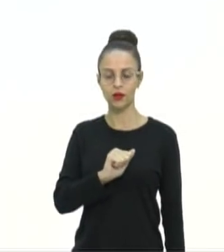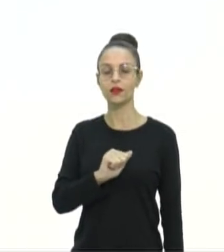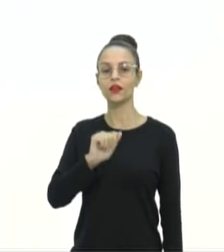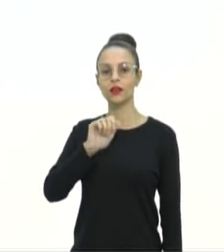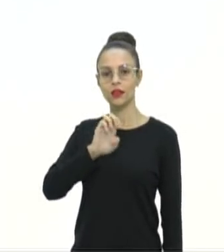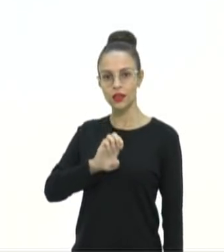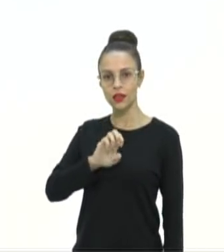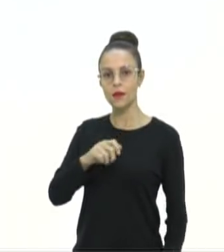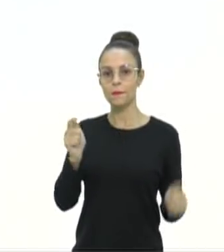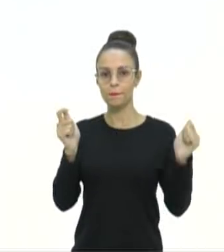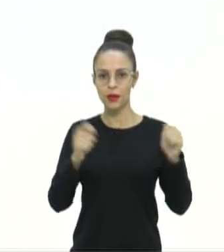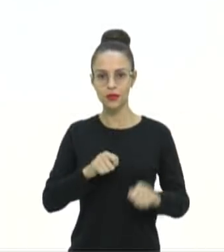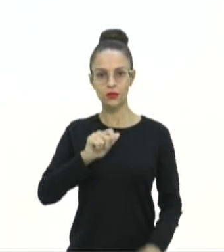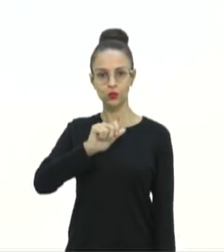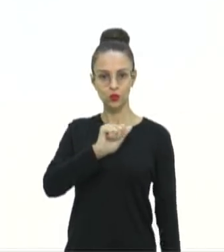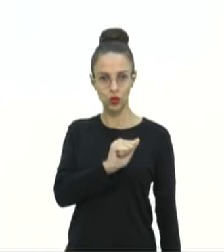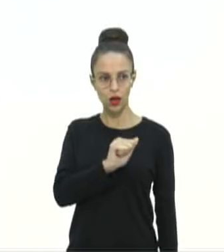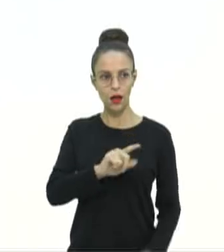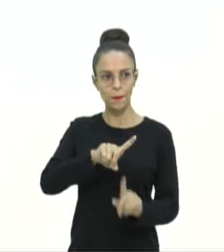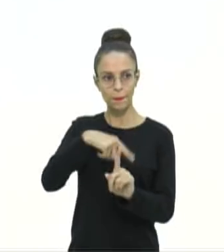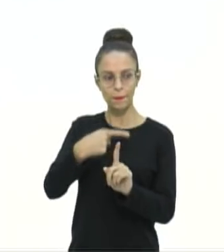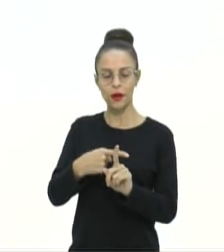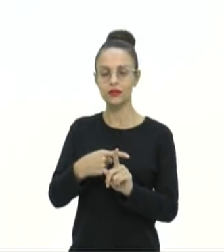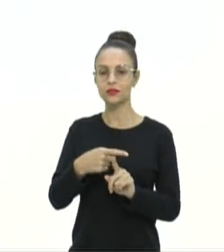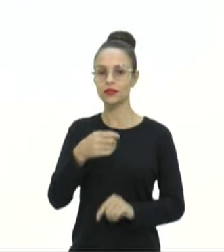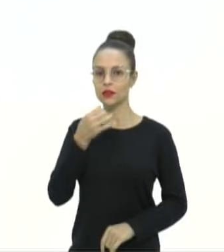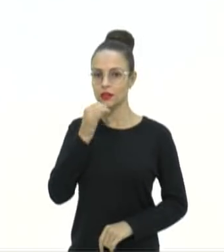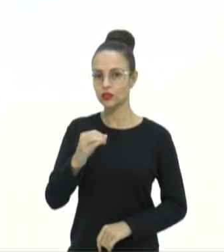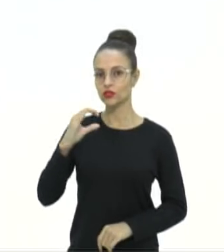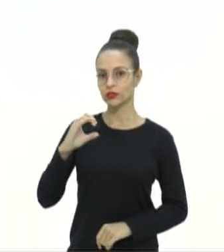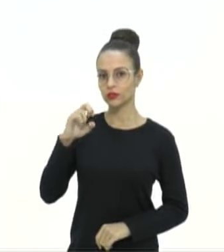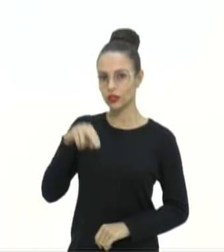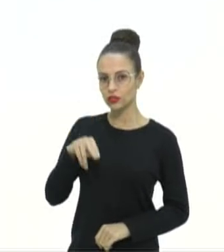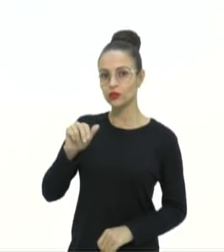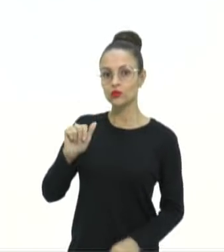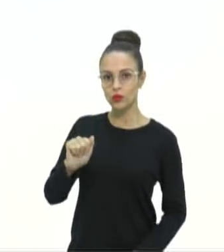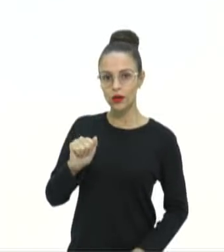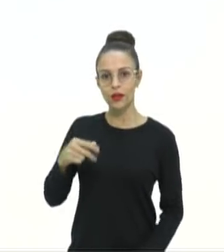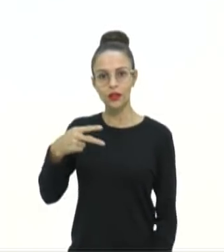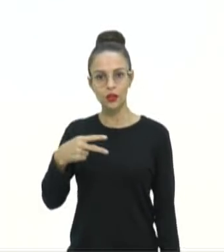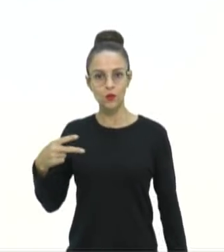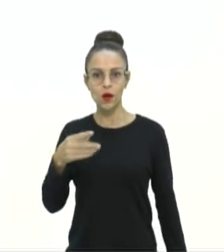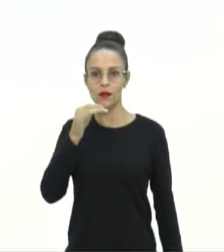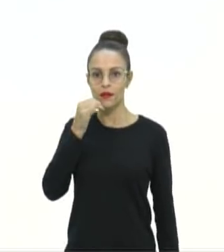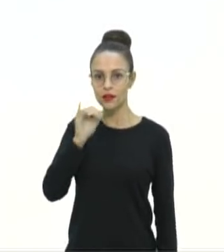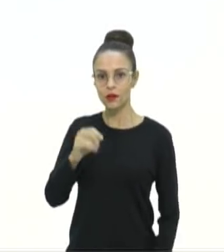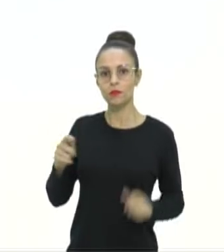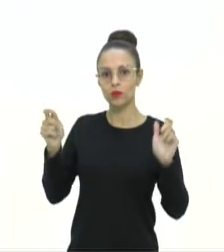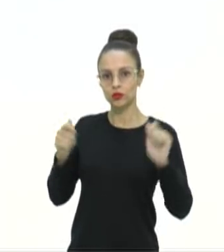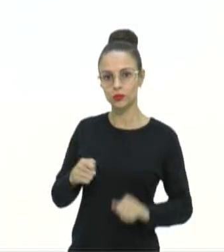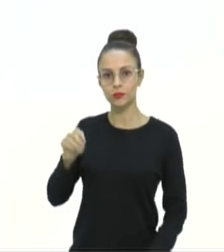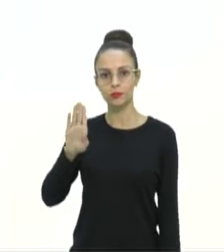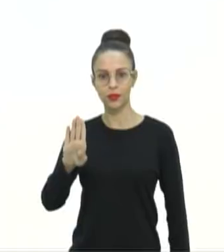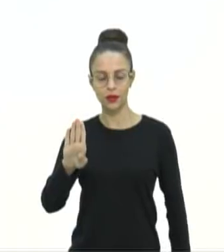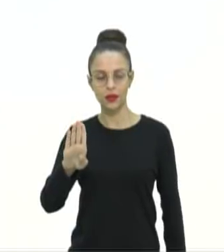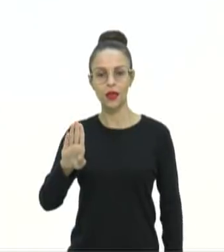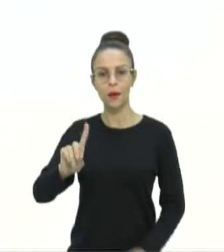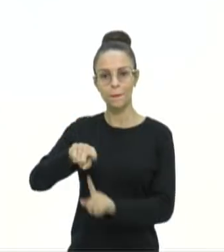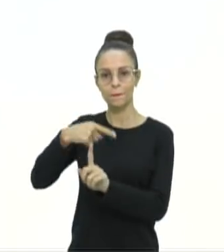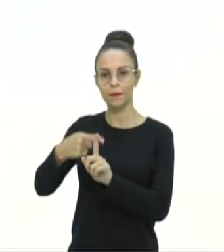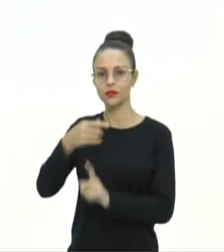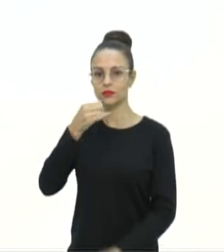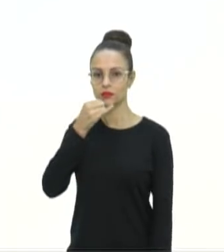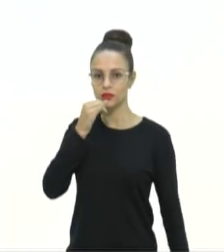dizendo, a energia potencial do ponto A mais a energia cinética do ponto A é igual a energia potencial do ponto B mais